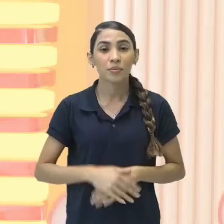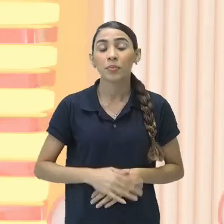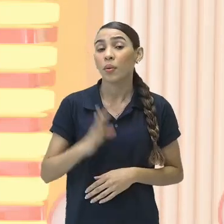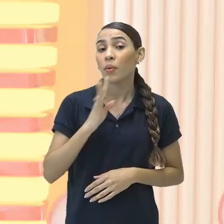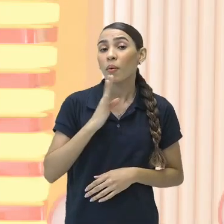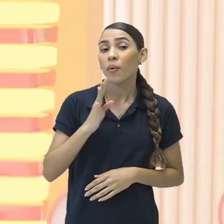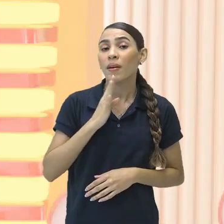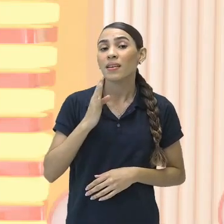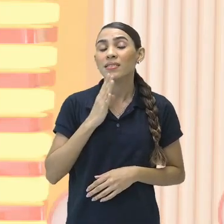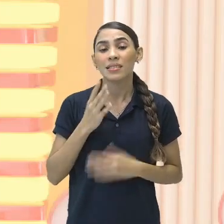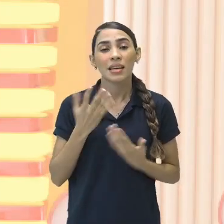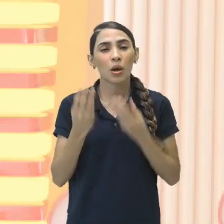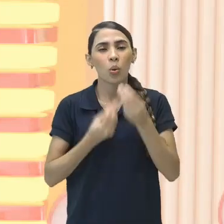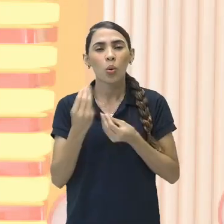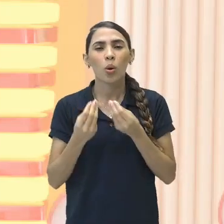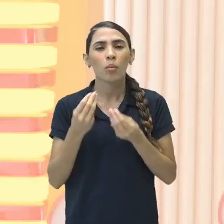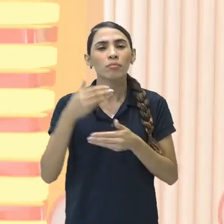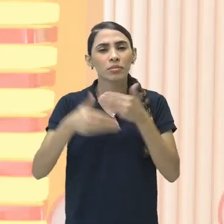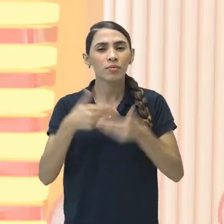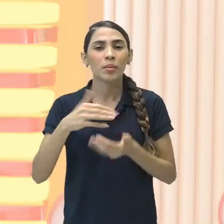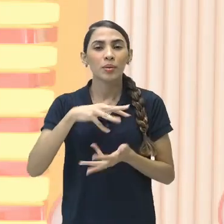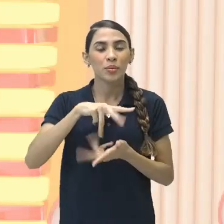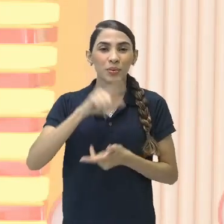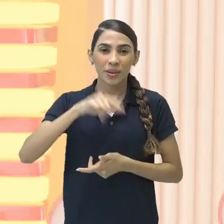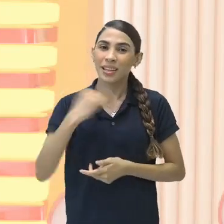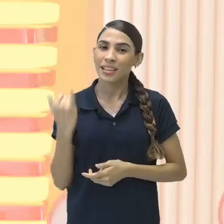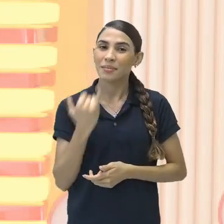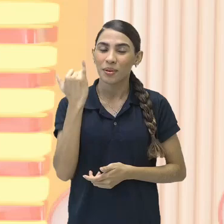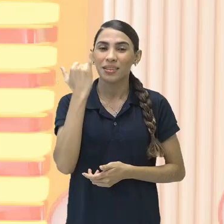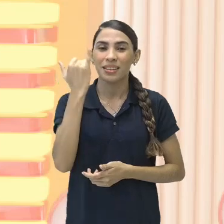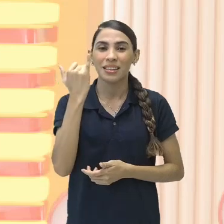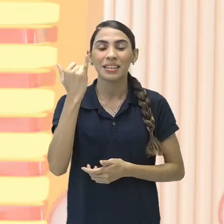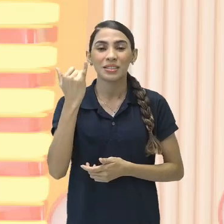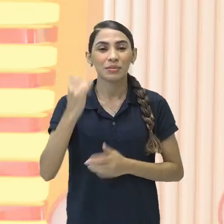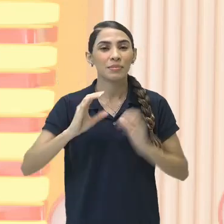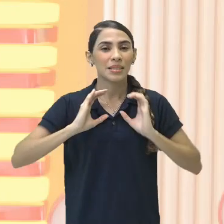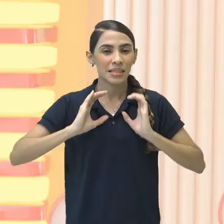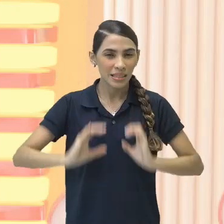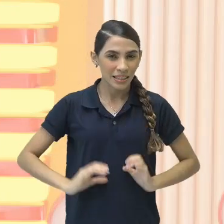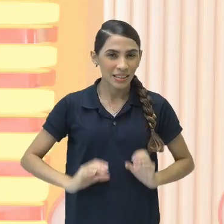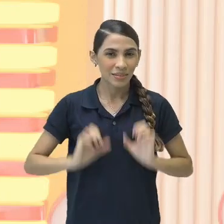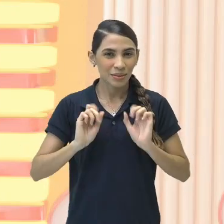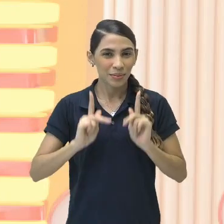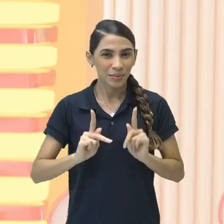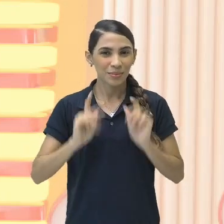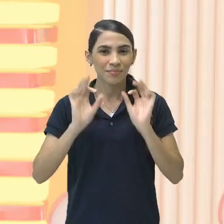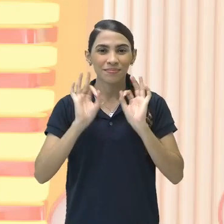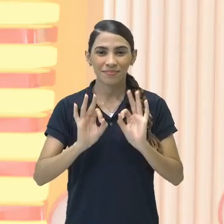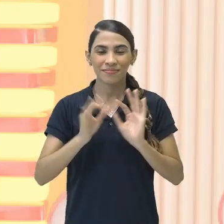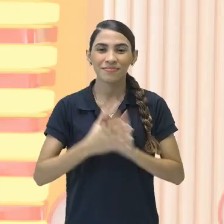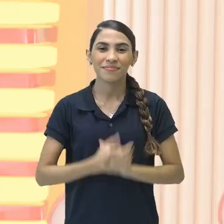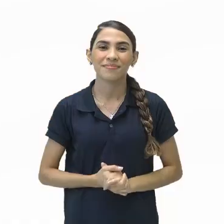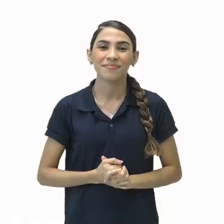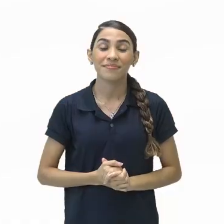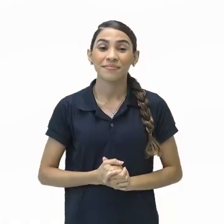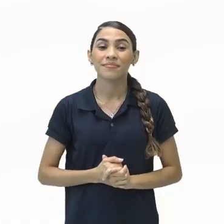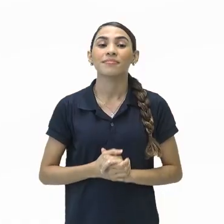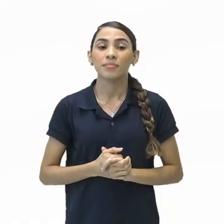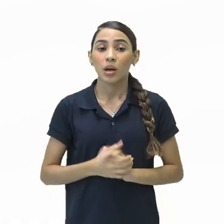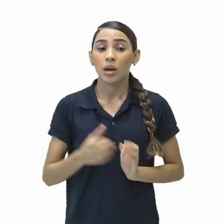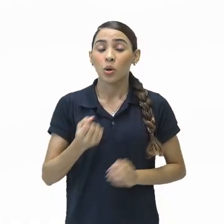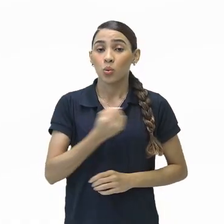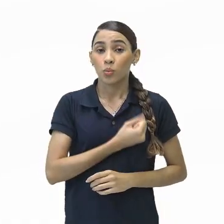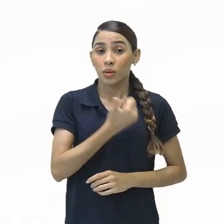Conhecer aí a dinâmica do mundo é muito importante, né, para nós enquanto cidadãos e tudo mais, certo? Essa, então, é a